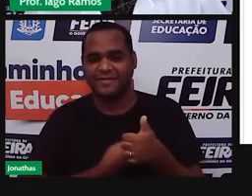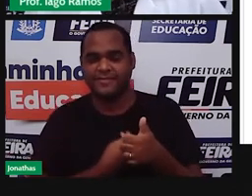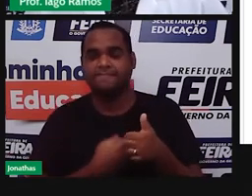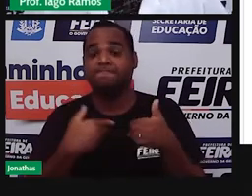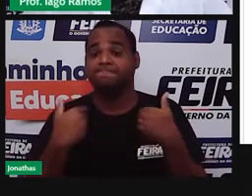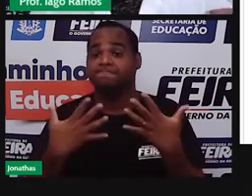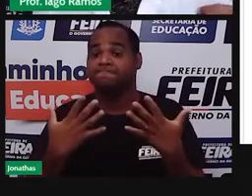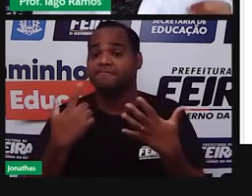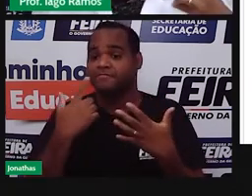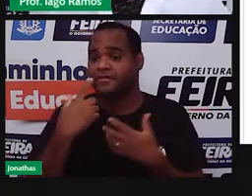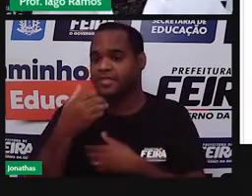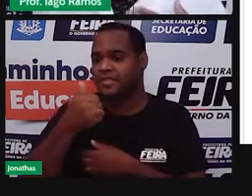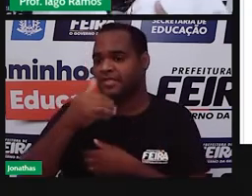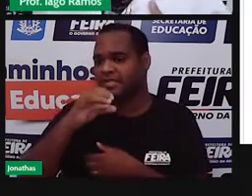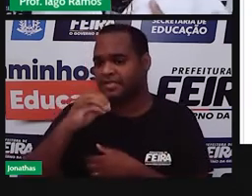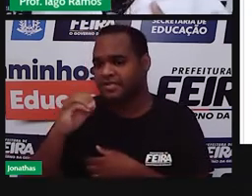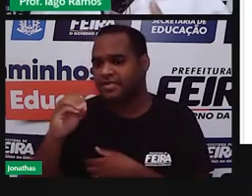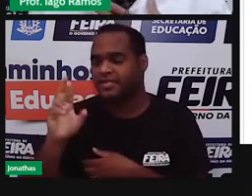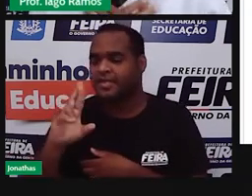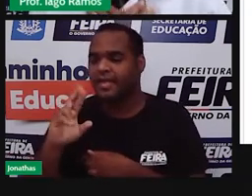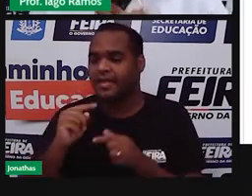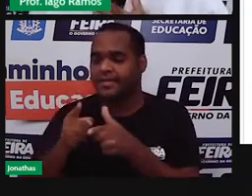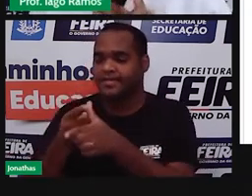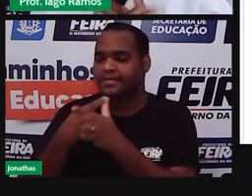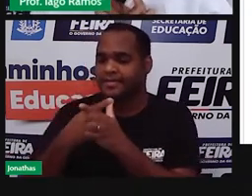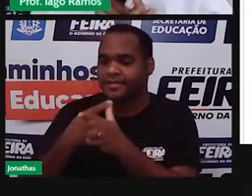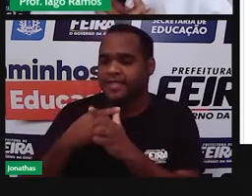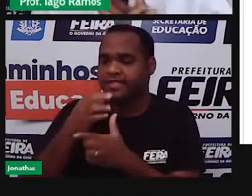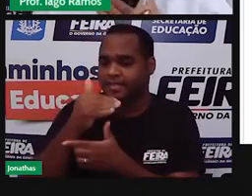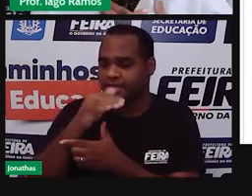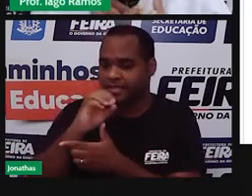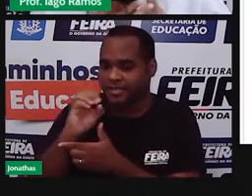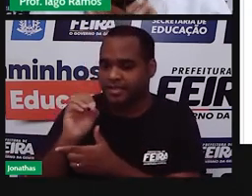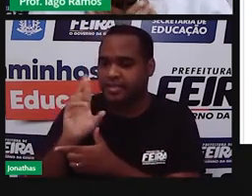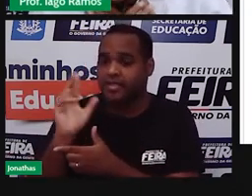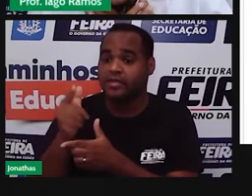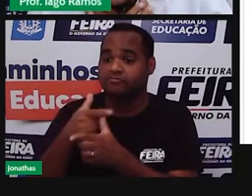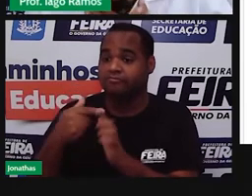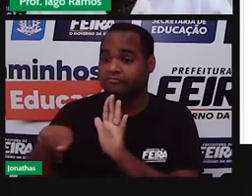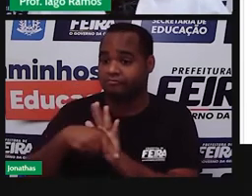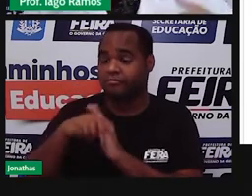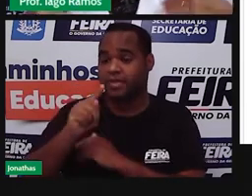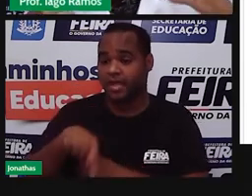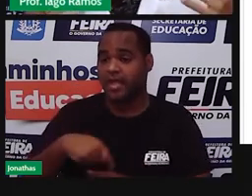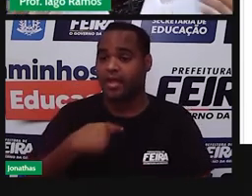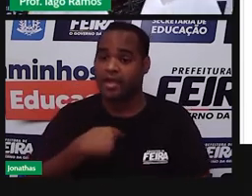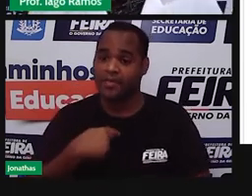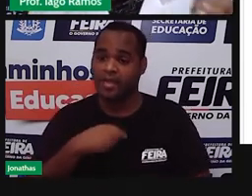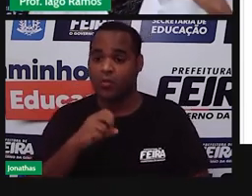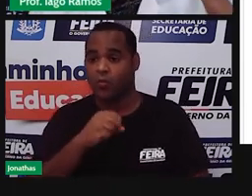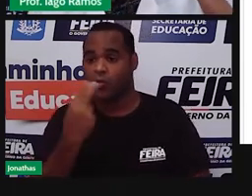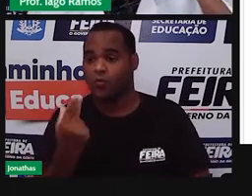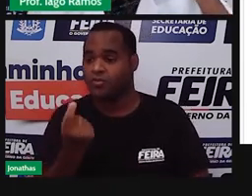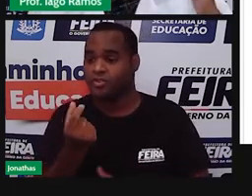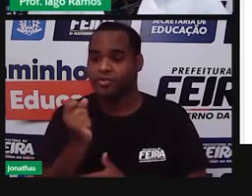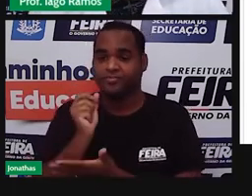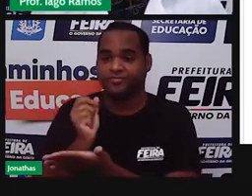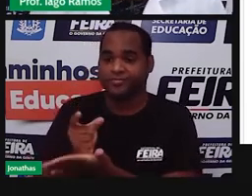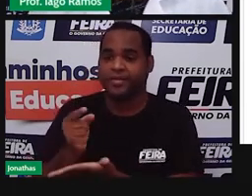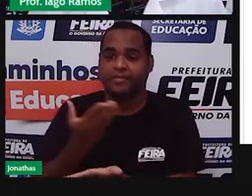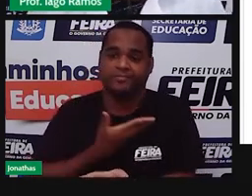Bom, então esses R$ 100 que eu pedi emprestado é meu ou eu fiquei devendo ao meu